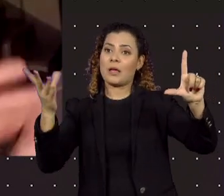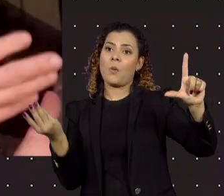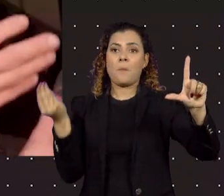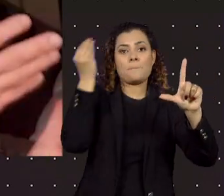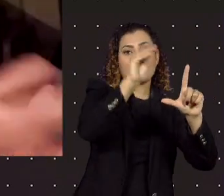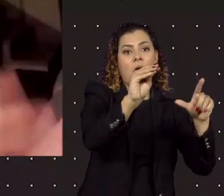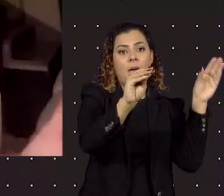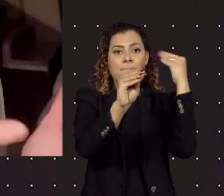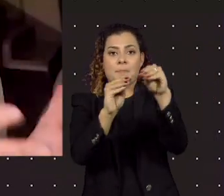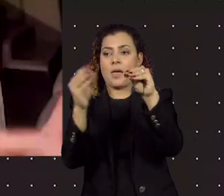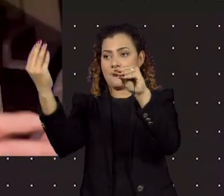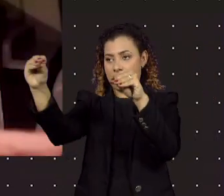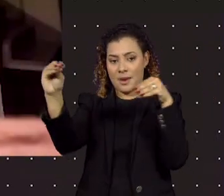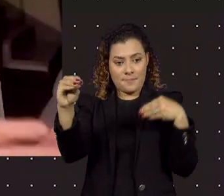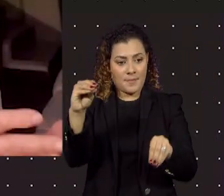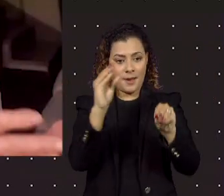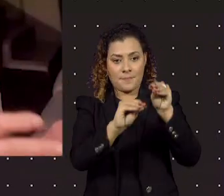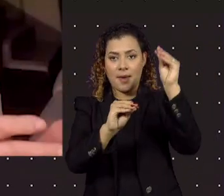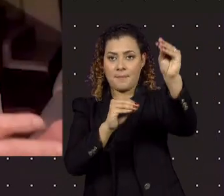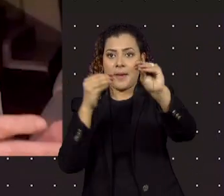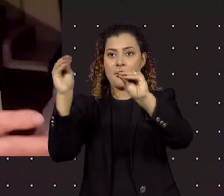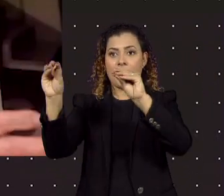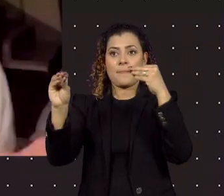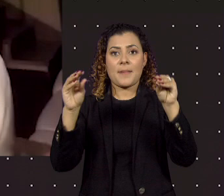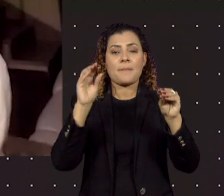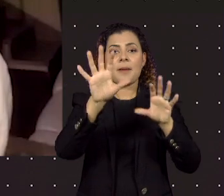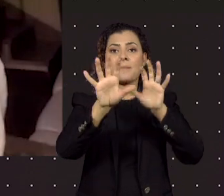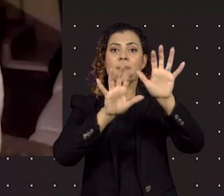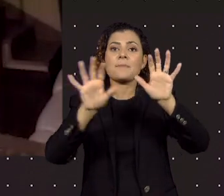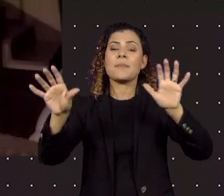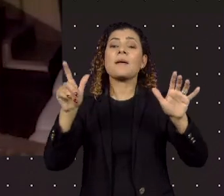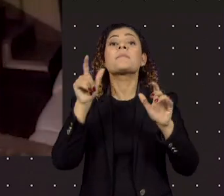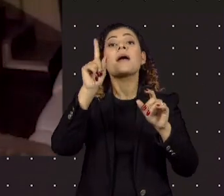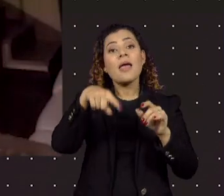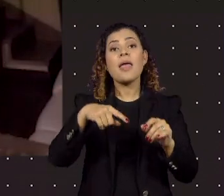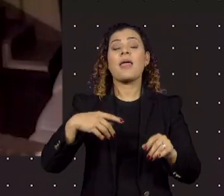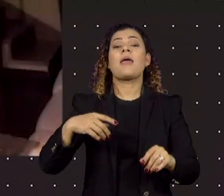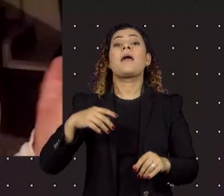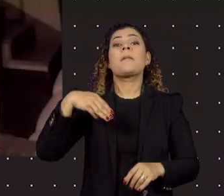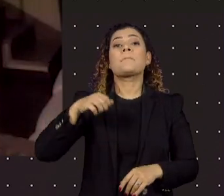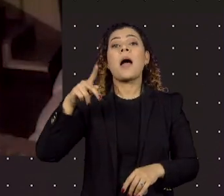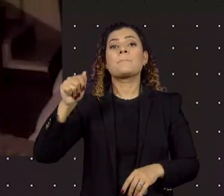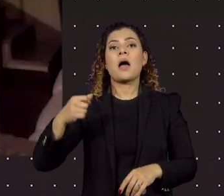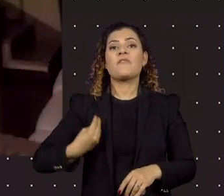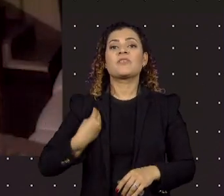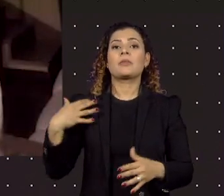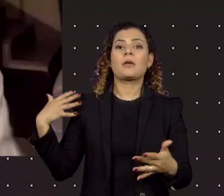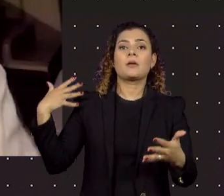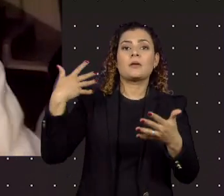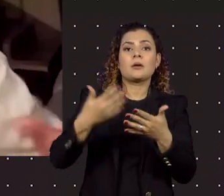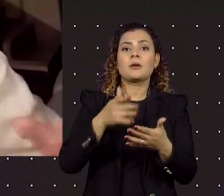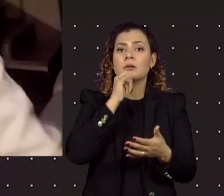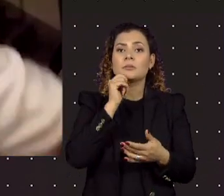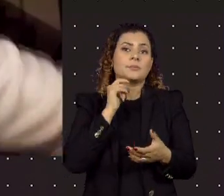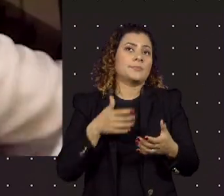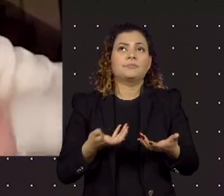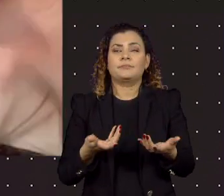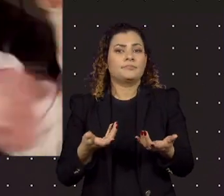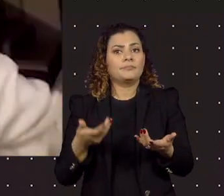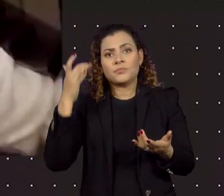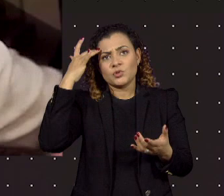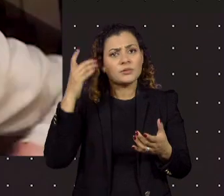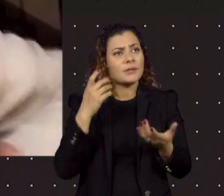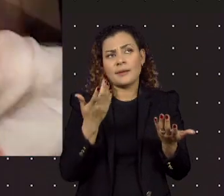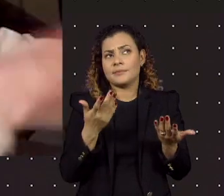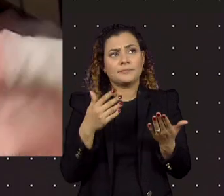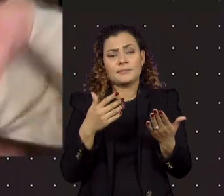e traçava o mapa da sua vida, desde que era semente, sei lá o que, podia